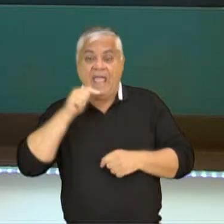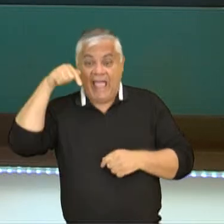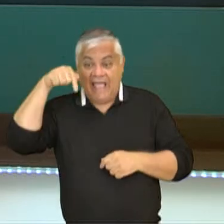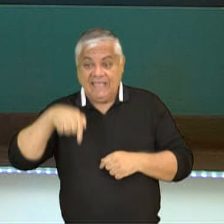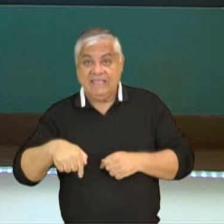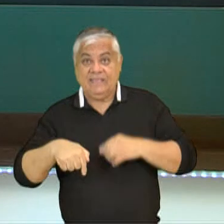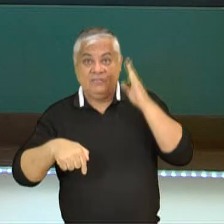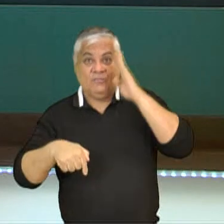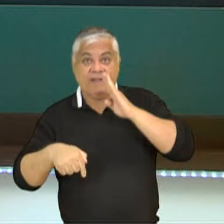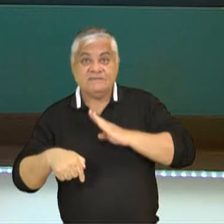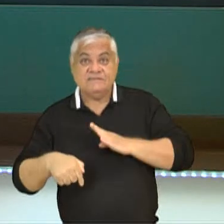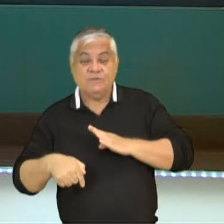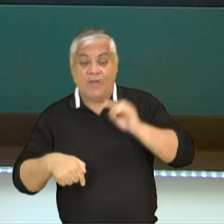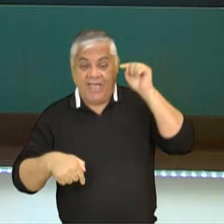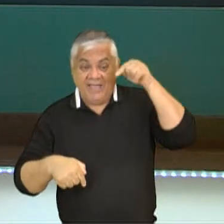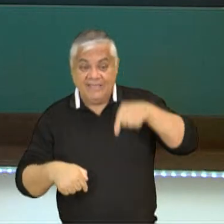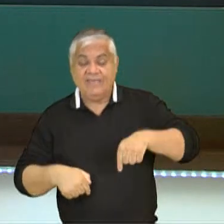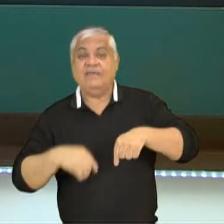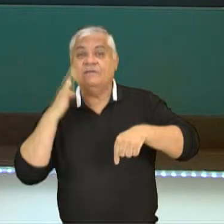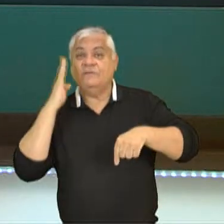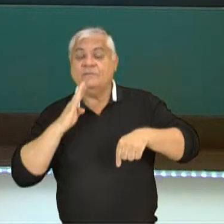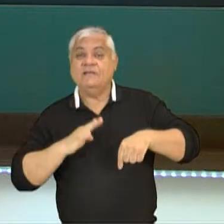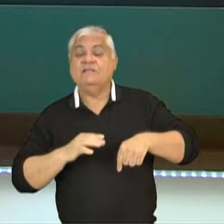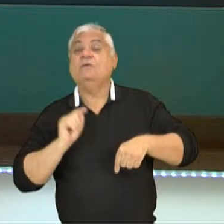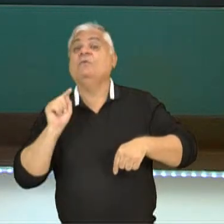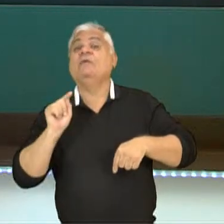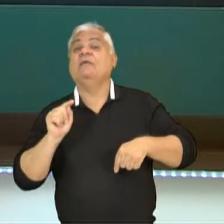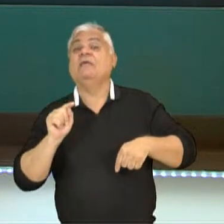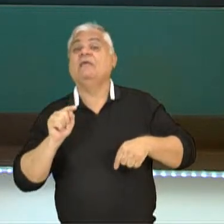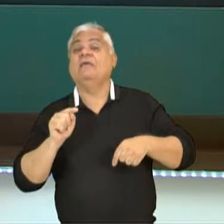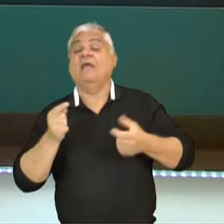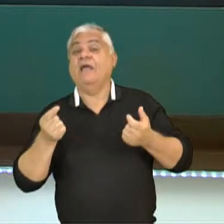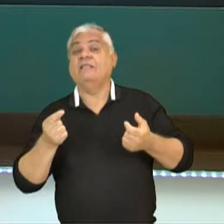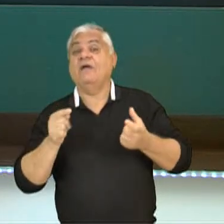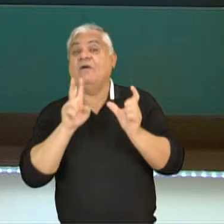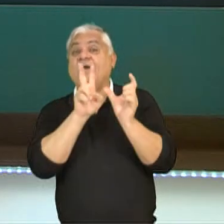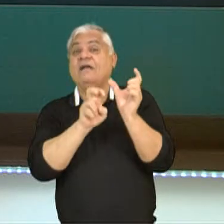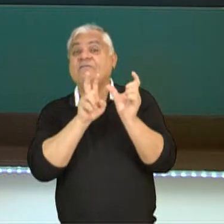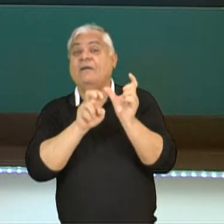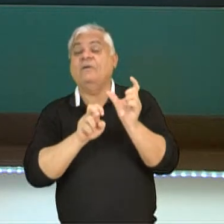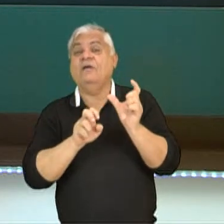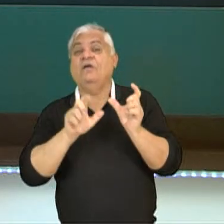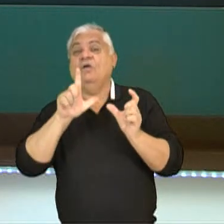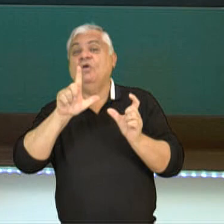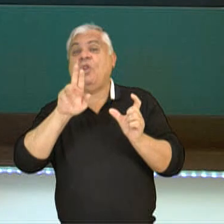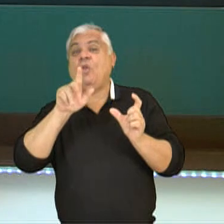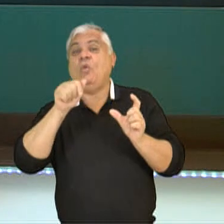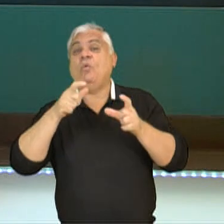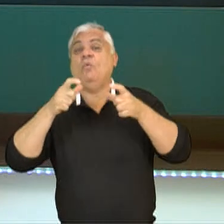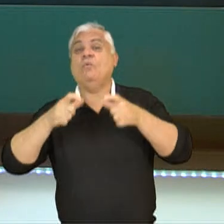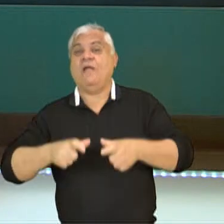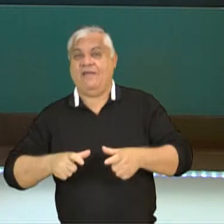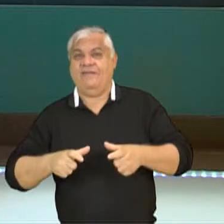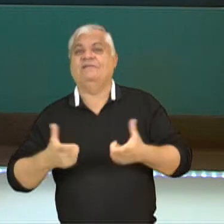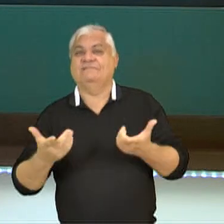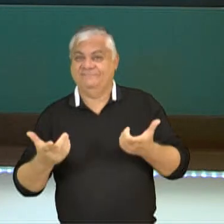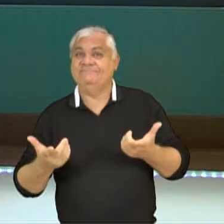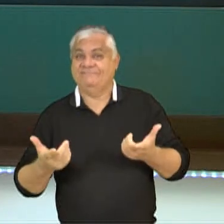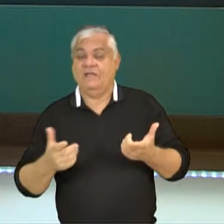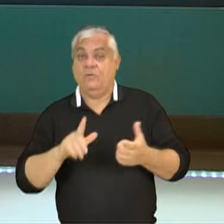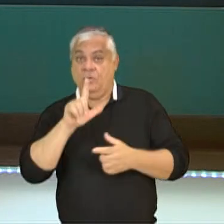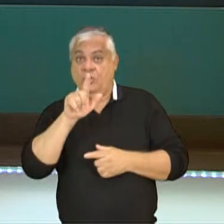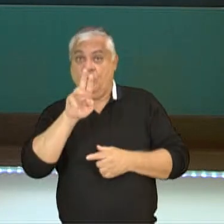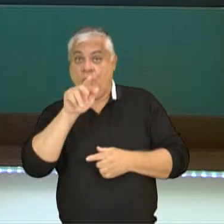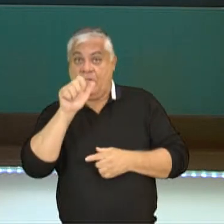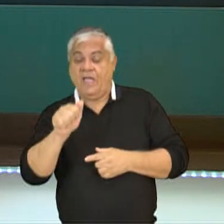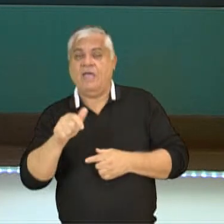no Brasil as pessoas têm utilizado muito os celulares. Opa, aqui é um advérbio que indica lugar. Né?